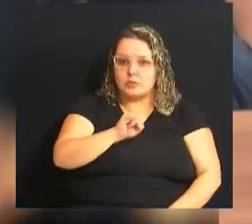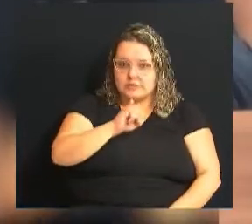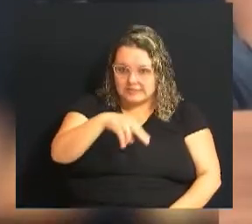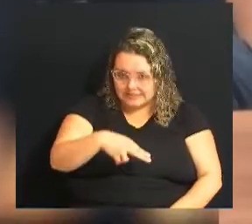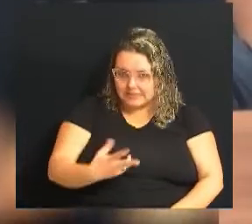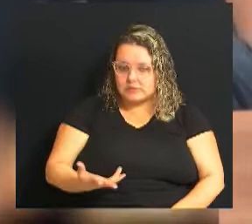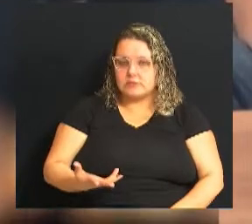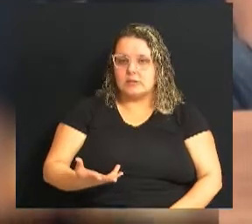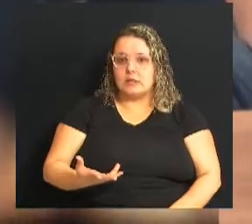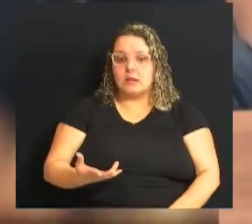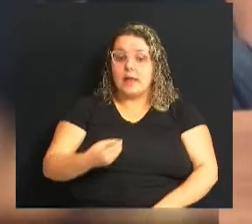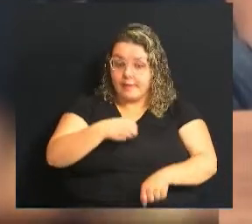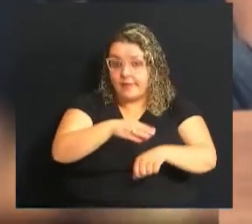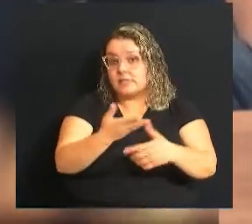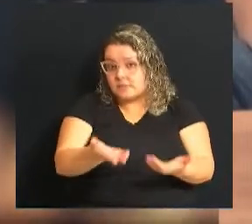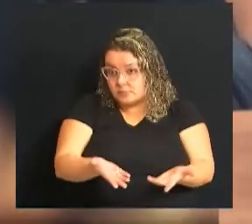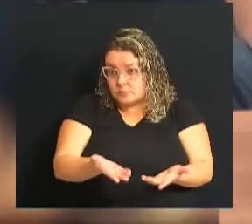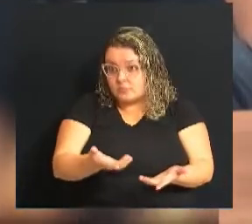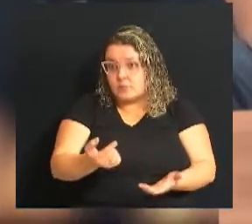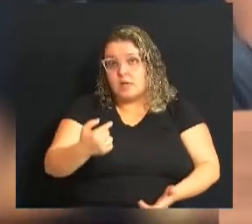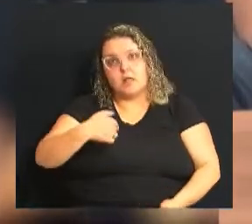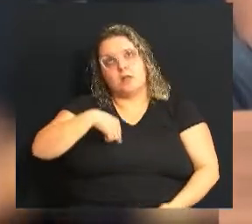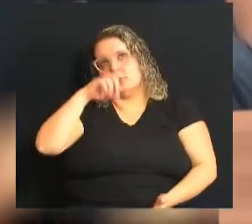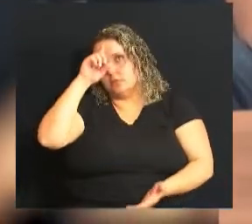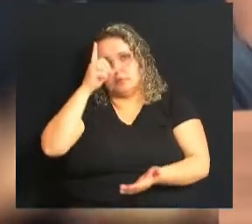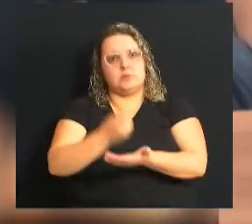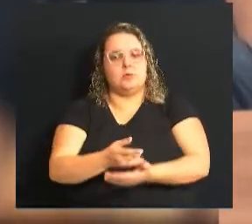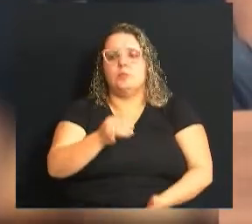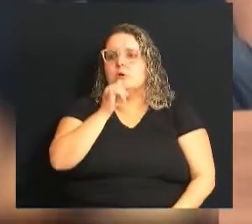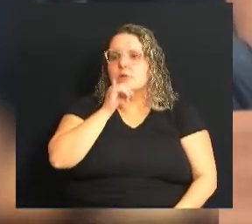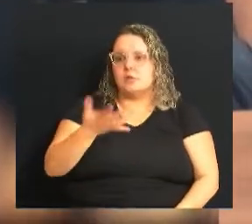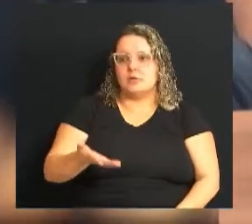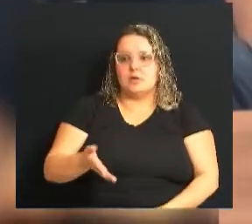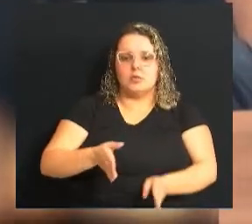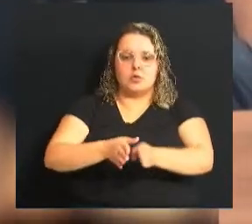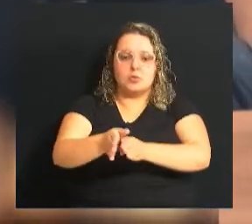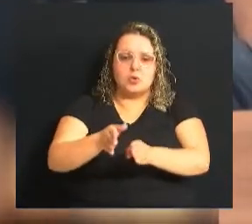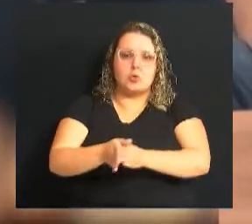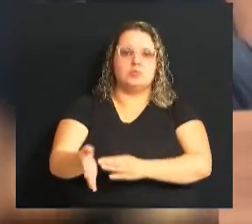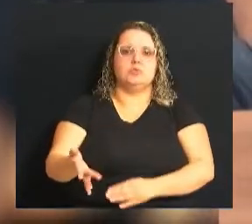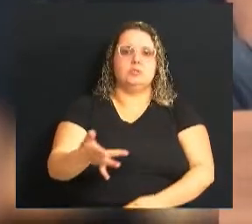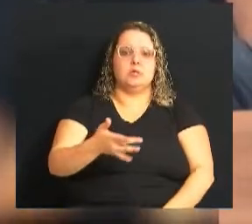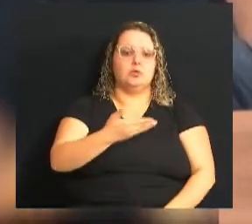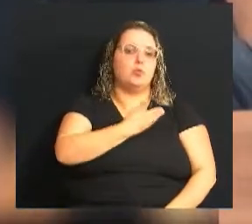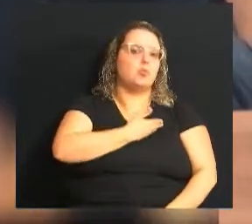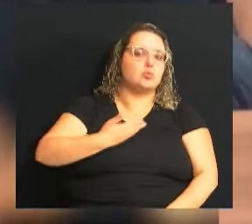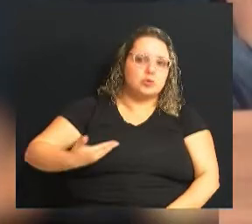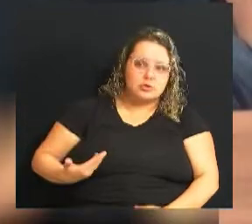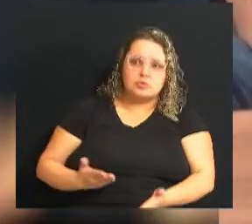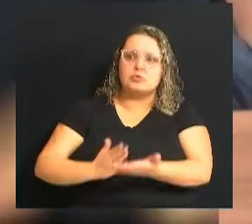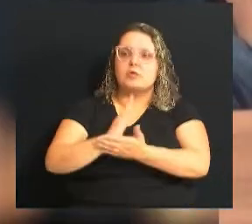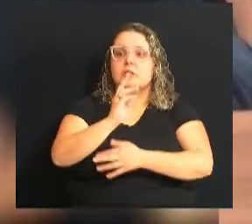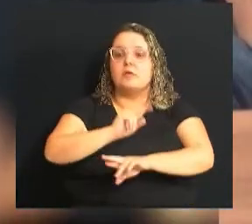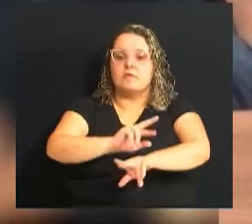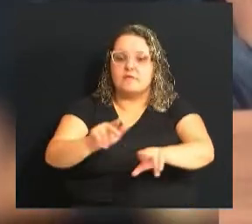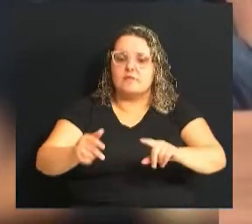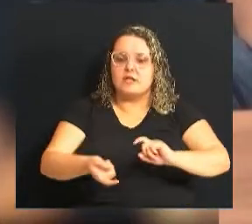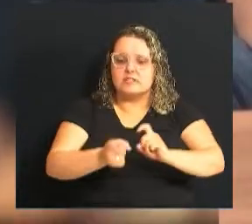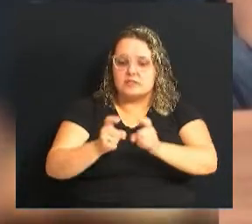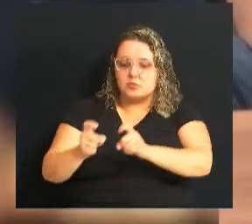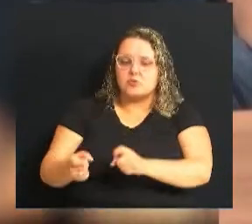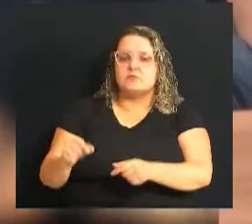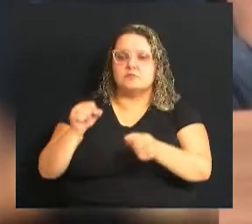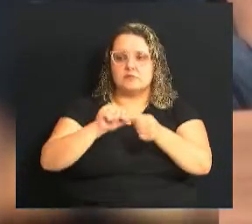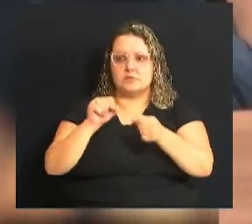Mas eu decidi, por exemplo, que o Conselho Político é quem vai aprovar, então tem uma série de reuniões que nós vamos fazer. De todo modo, do